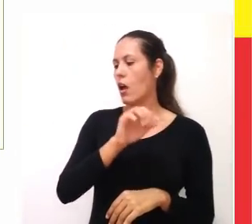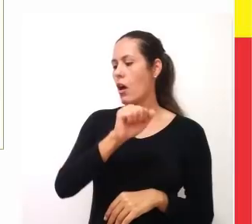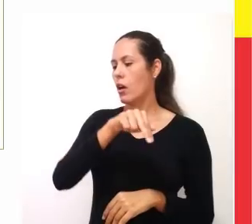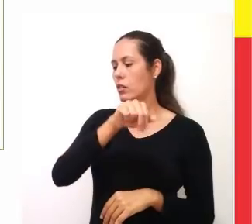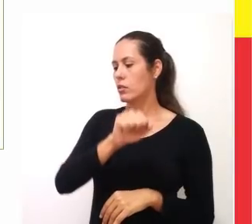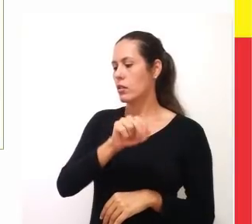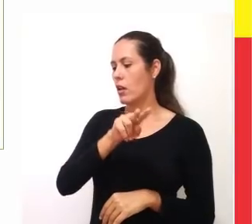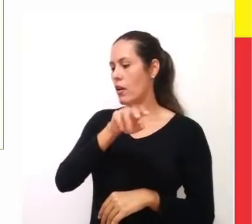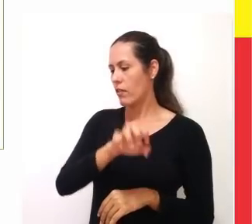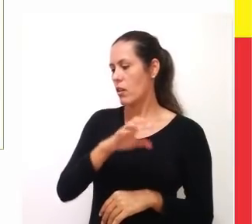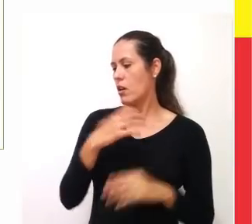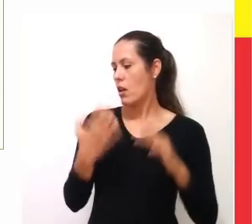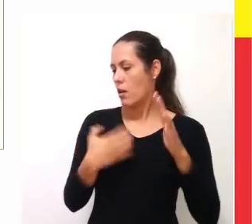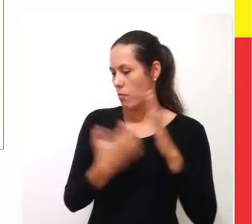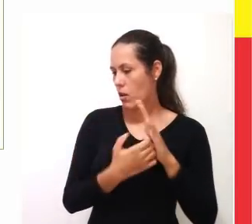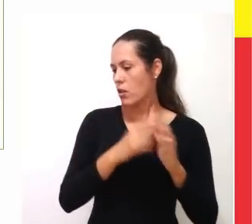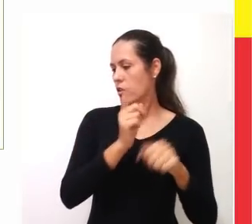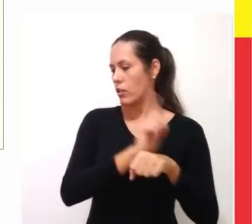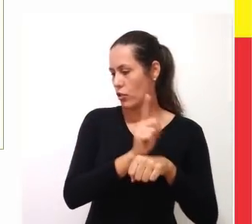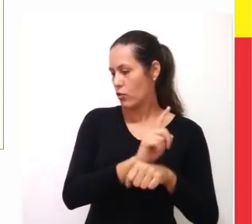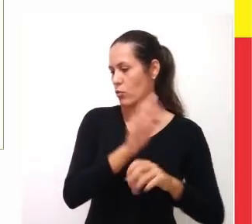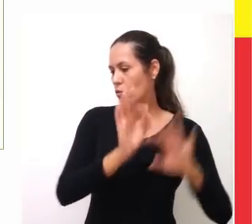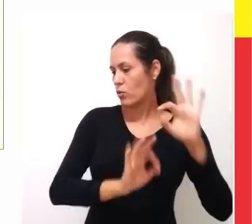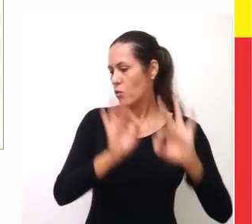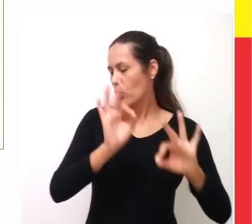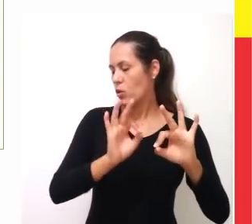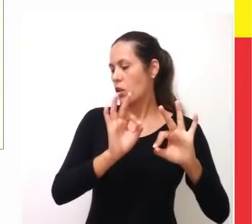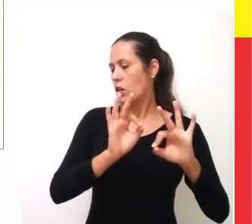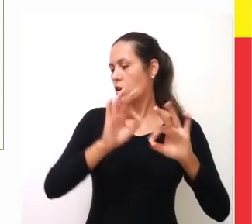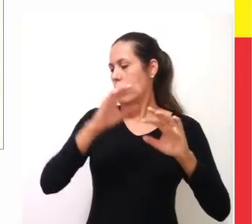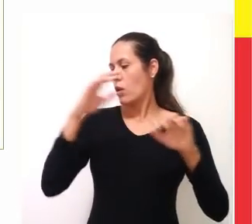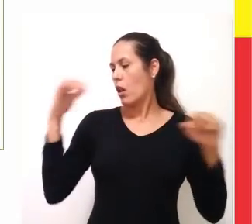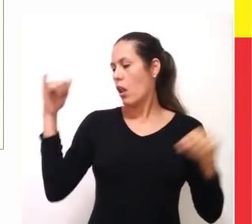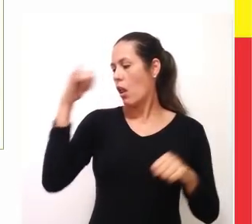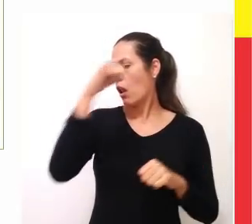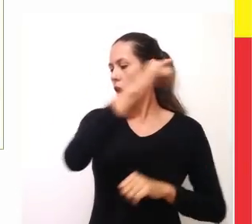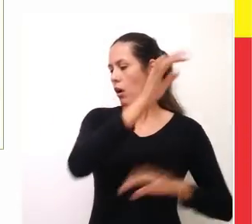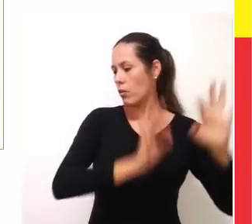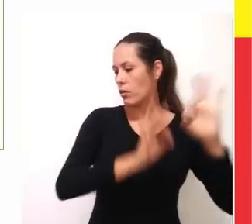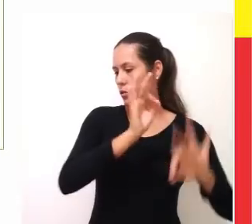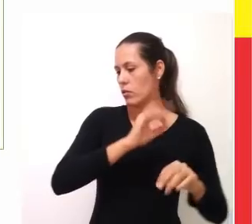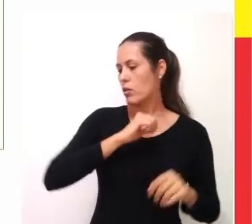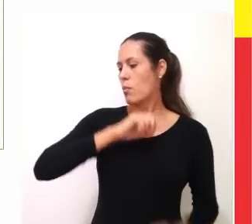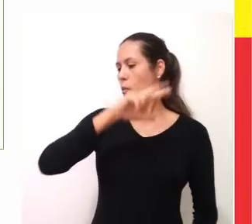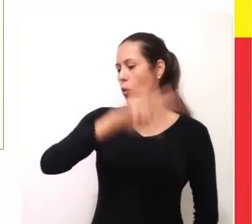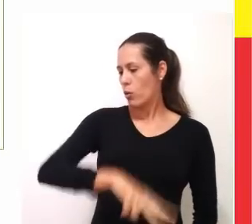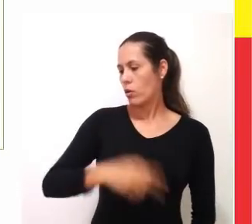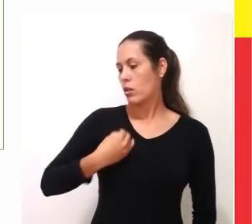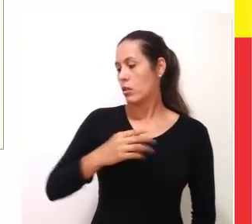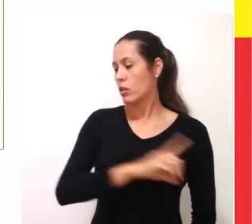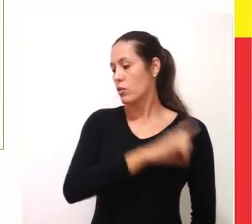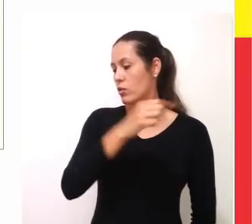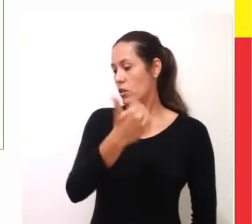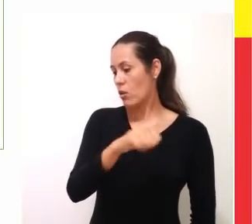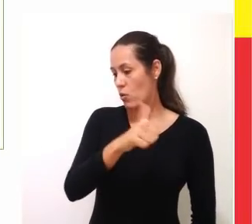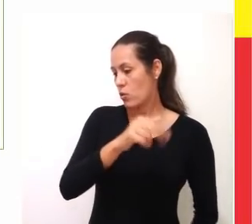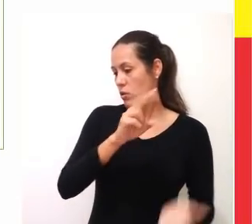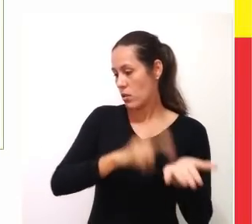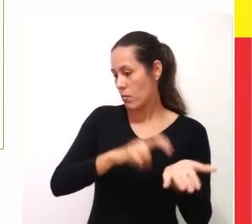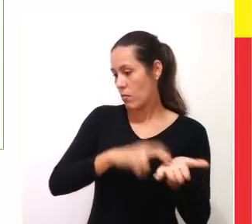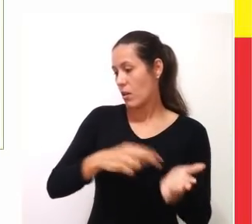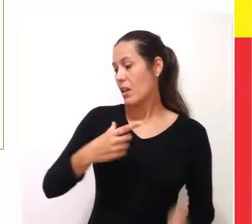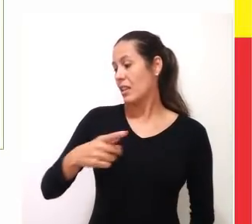aéreo em Portugal, desde às 11 horas da manhã, que tem indicação de alguns